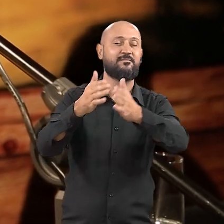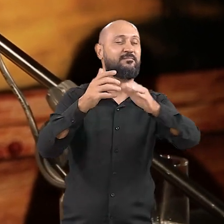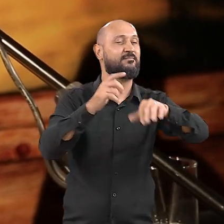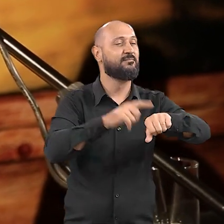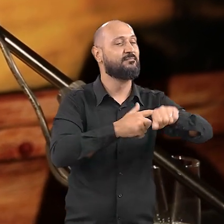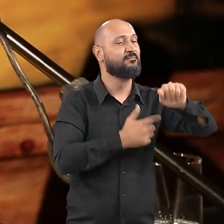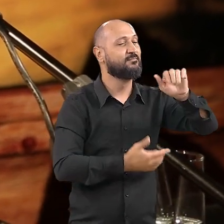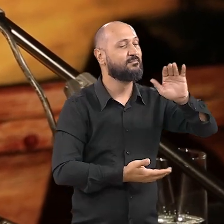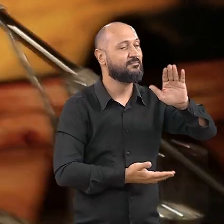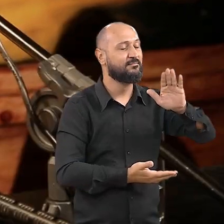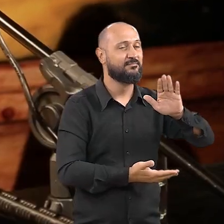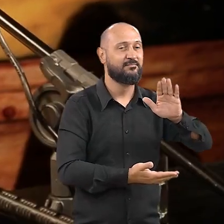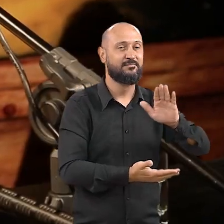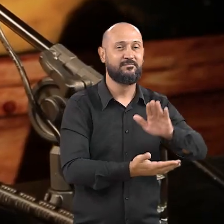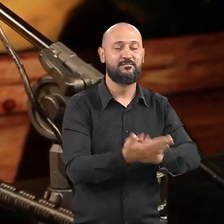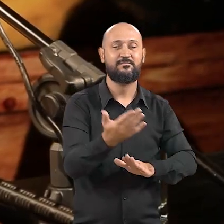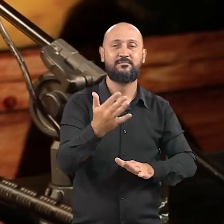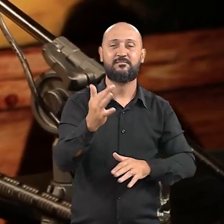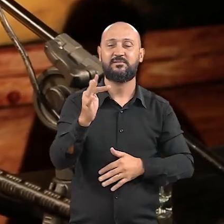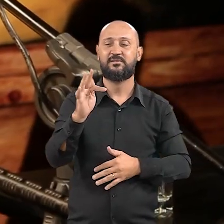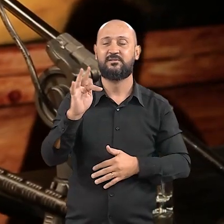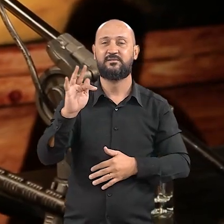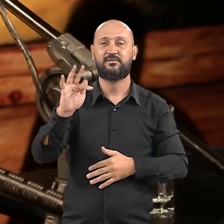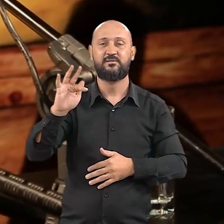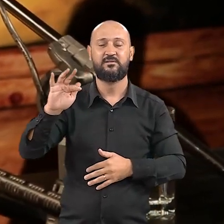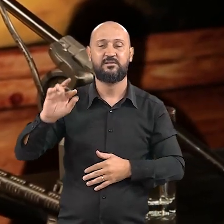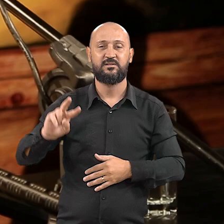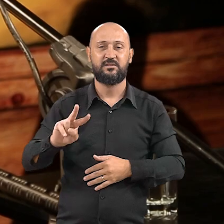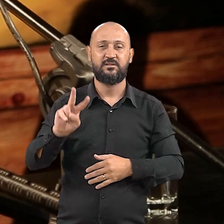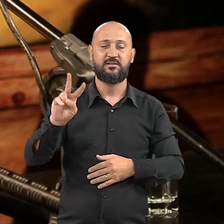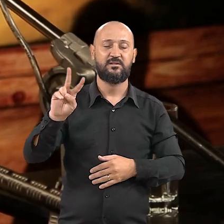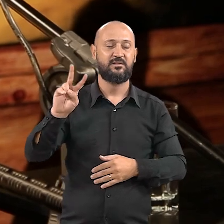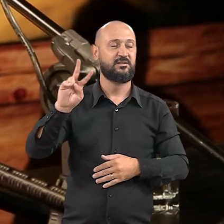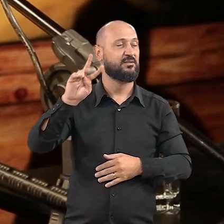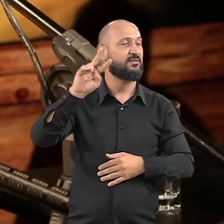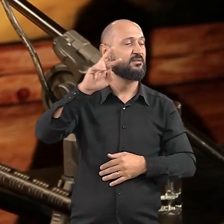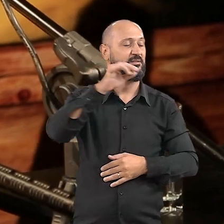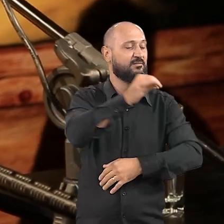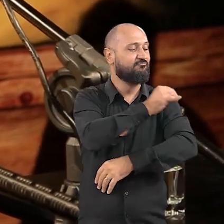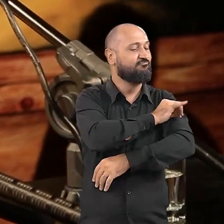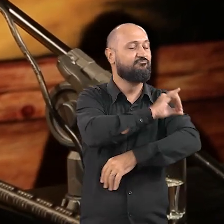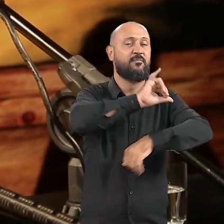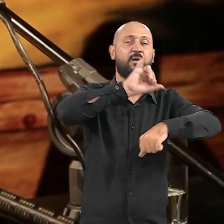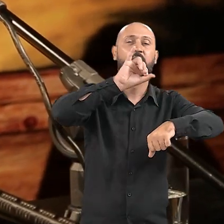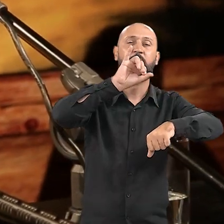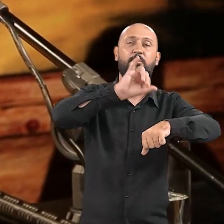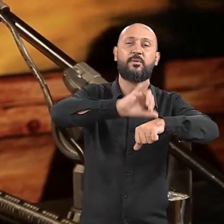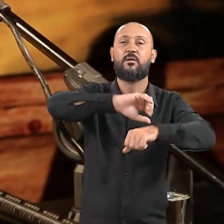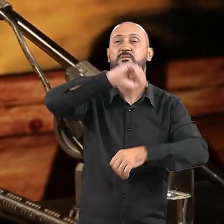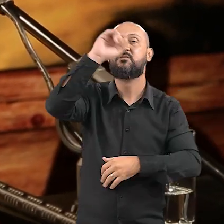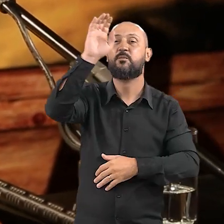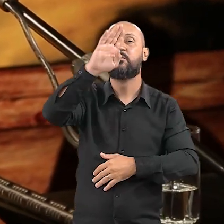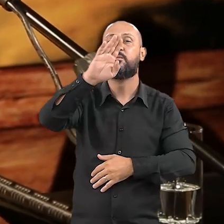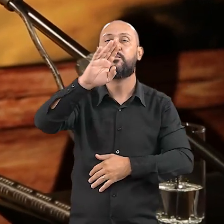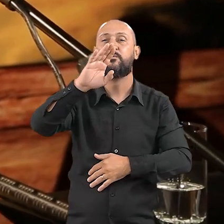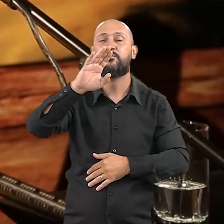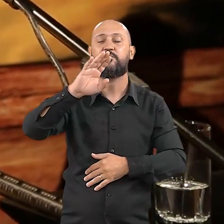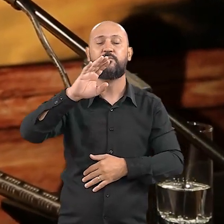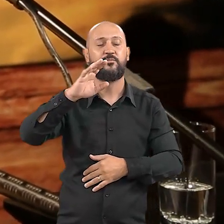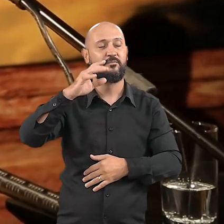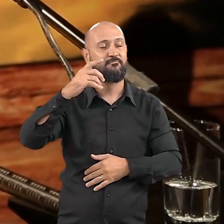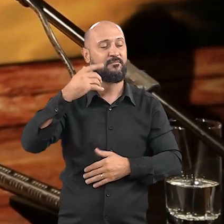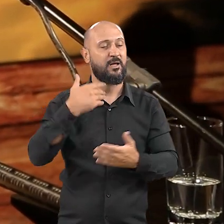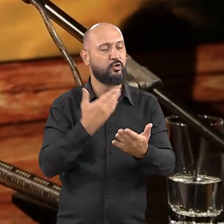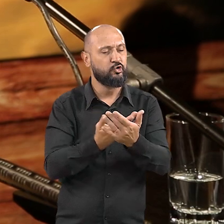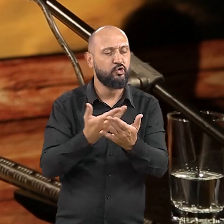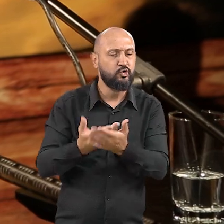até a partida do Fernandes Vieira, Rio de Janeiro, a capital brasileira, sorver